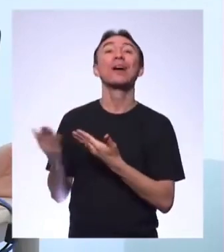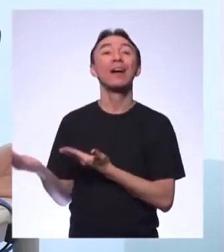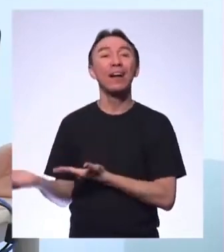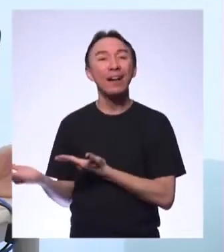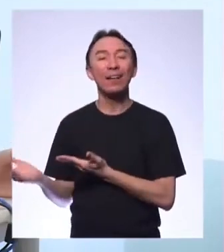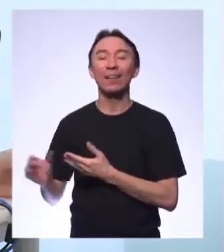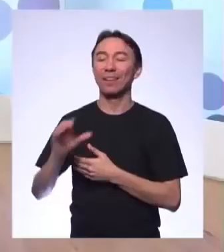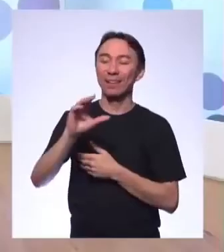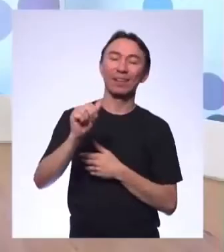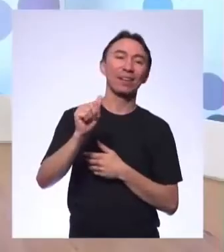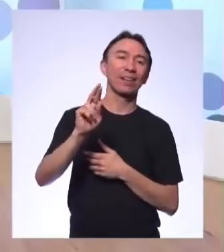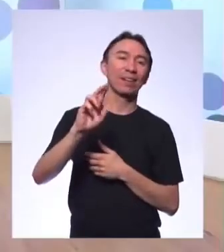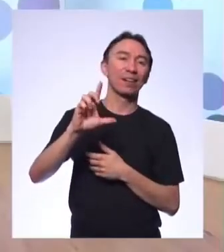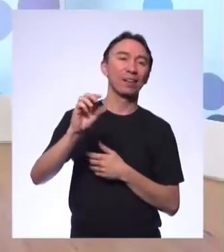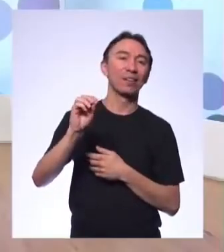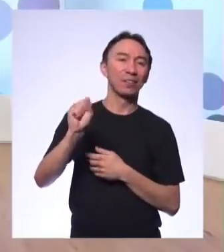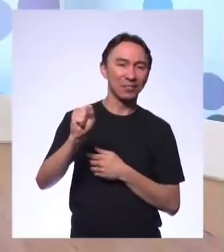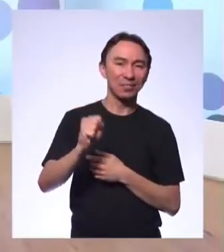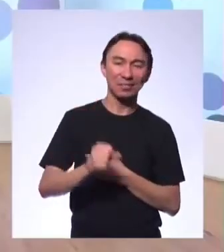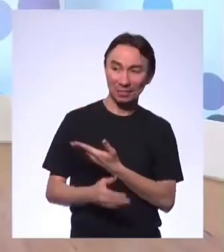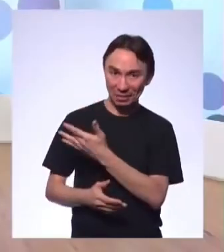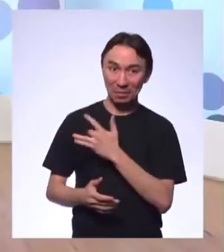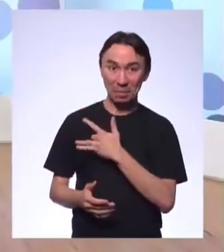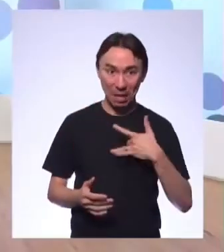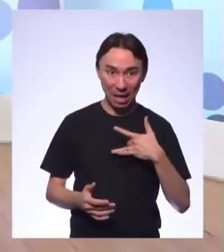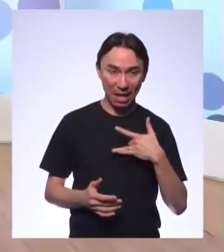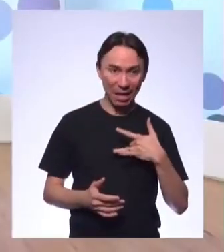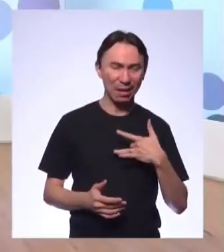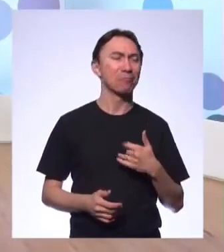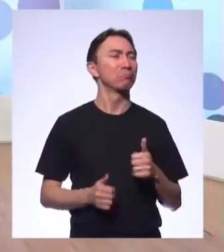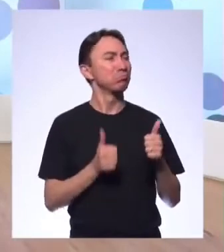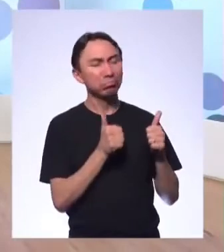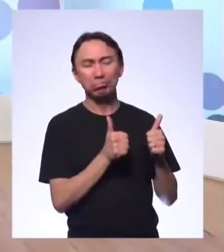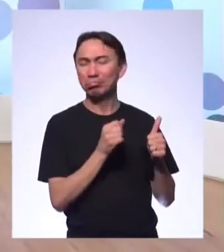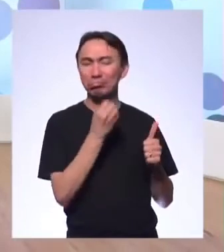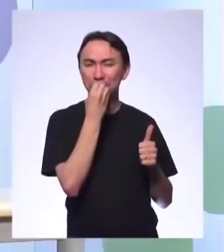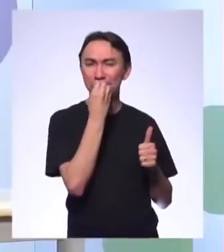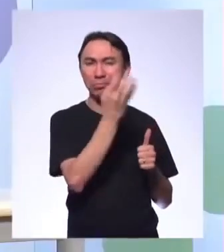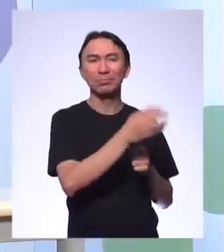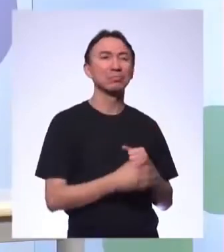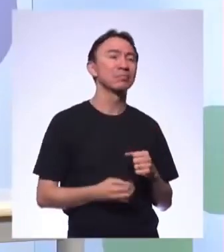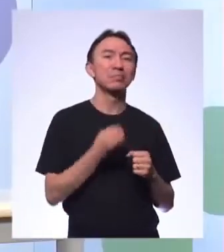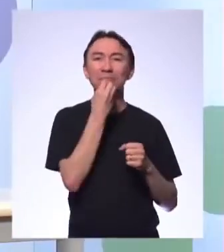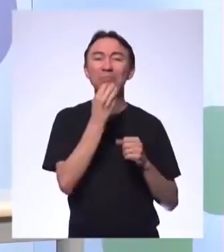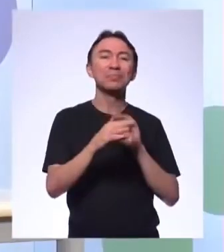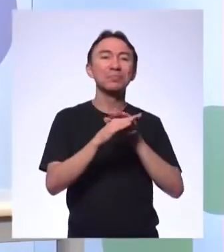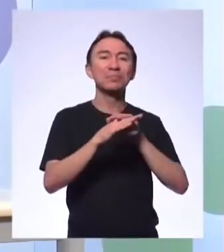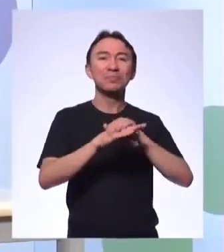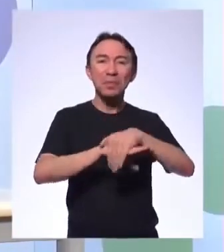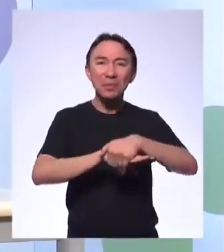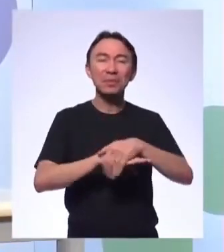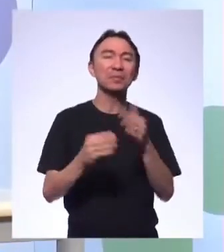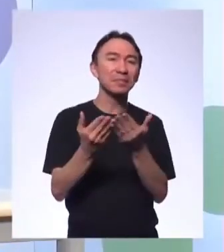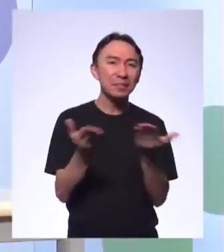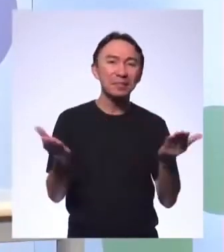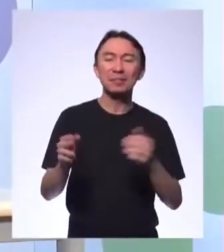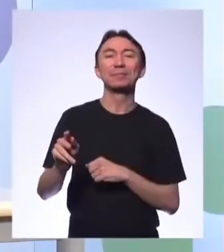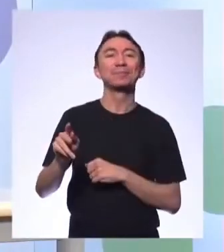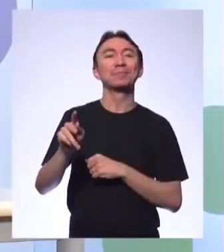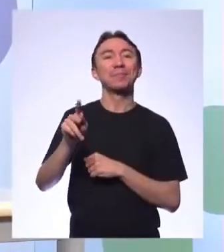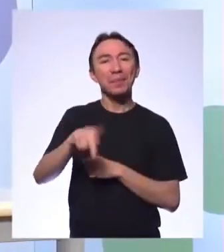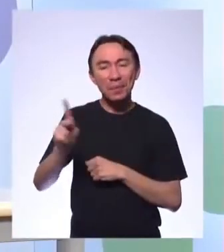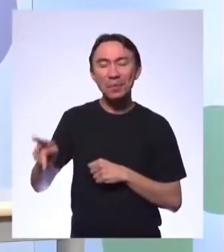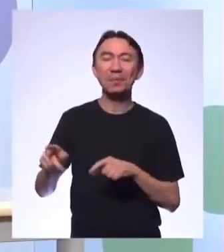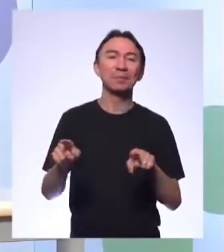professor Carlos Neri. Tudo bem, professor Carlos? Tudo bem, professora Luíse? Boa noite. Boa noite, professores, estudantes da